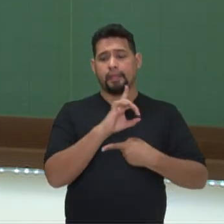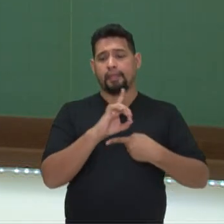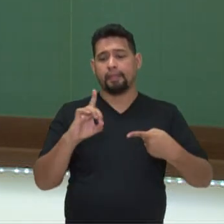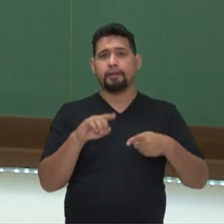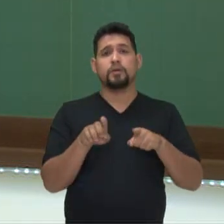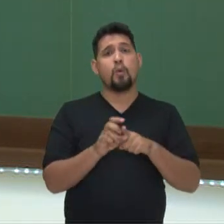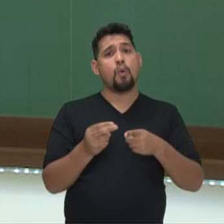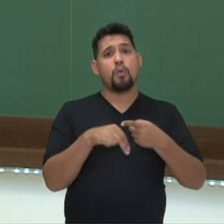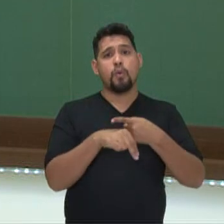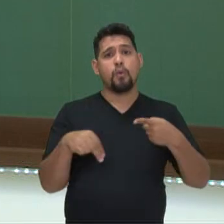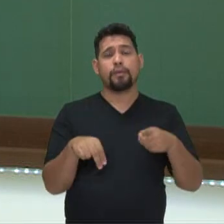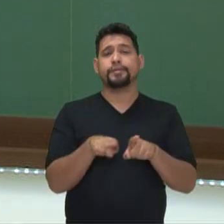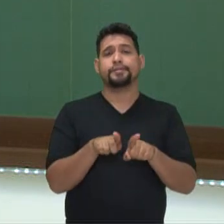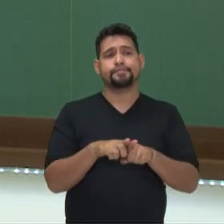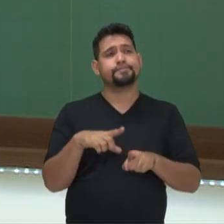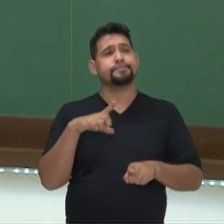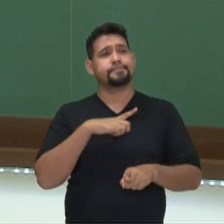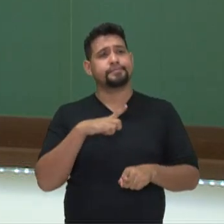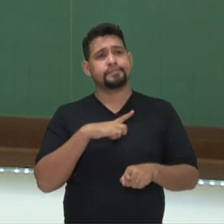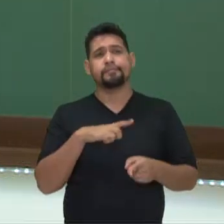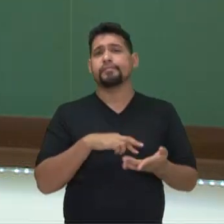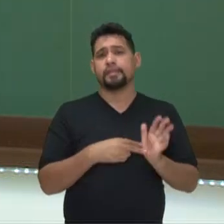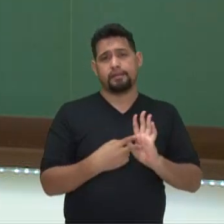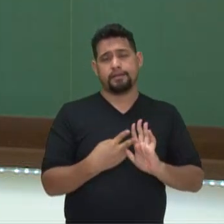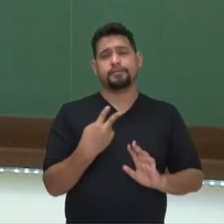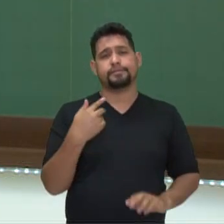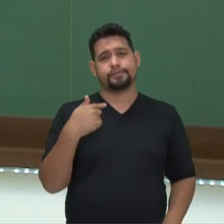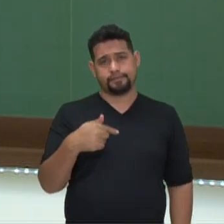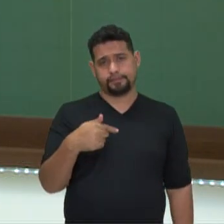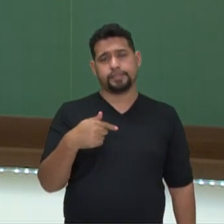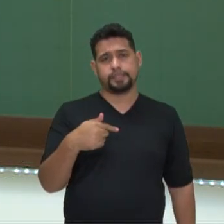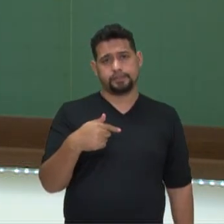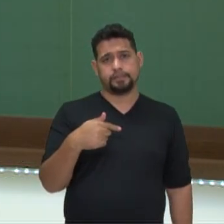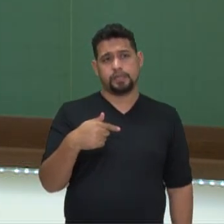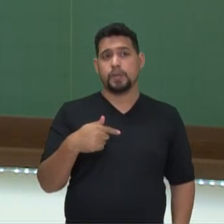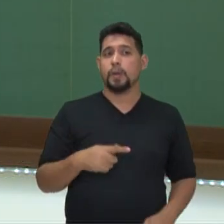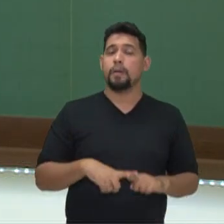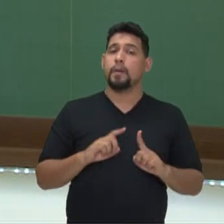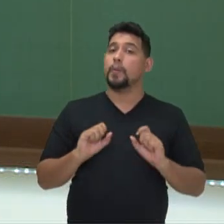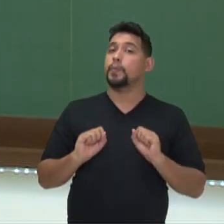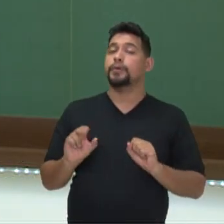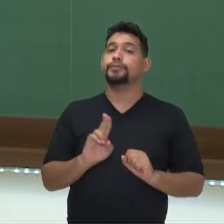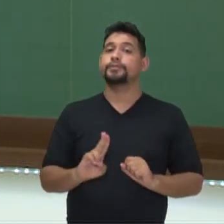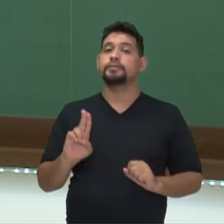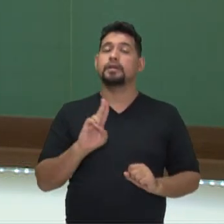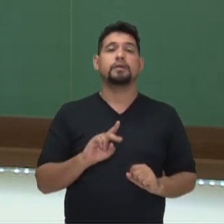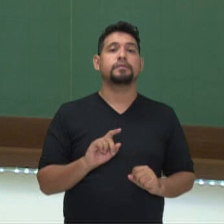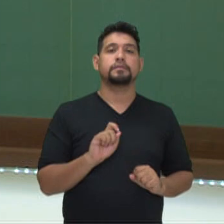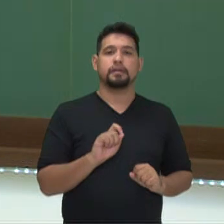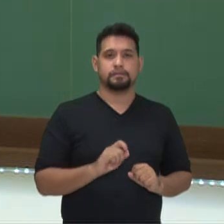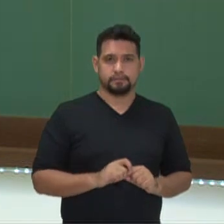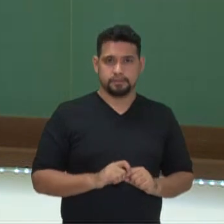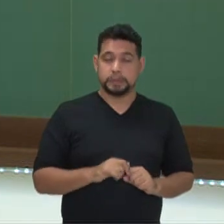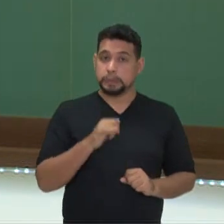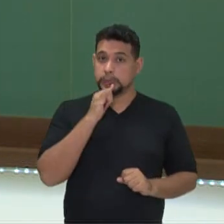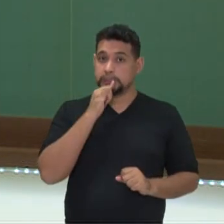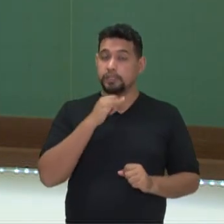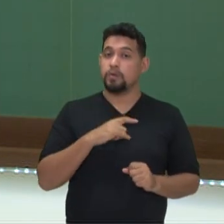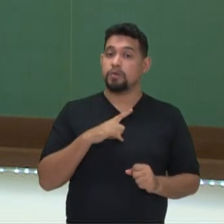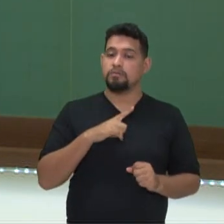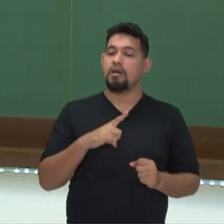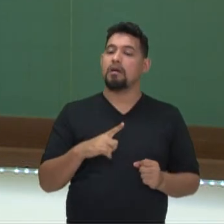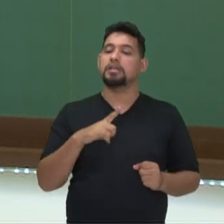próprio numerador que também seja 7. Né? Então, eu só posso aplicar as propriedades quando as